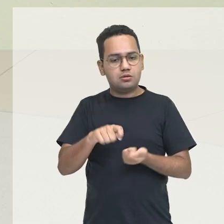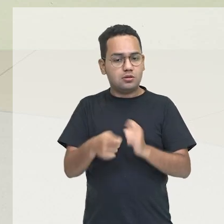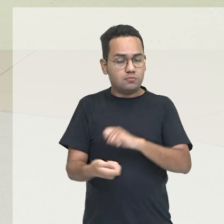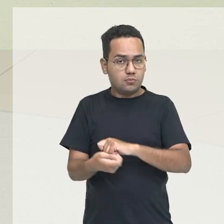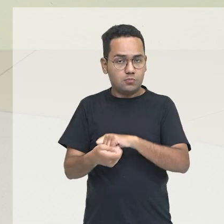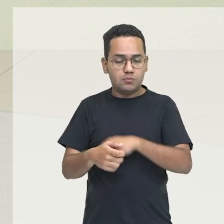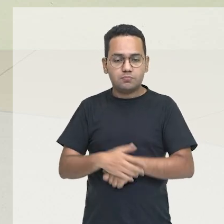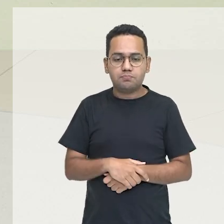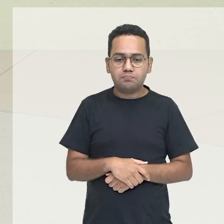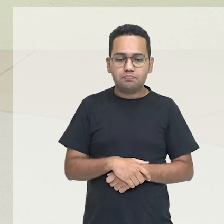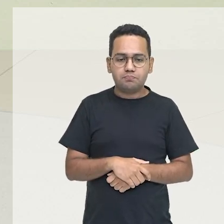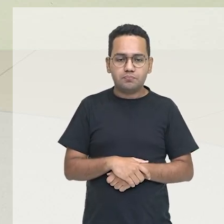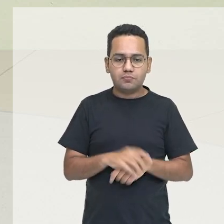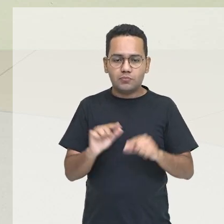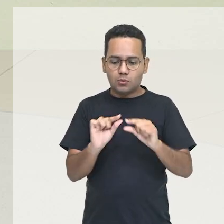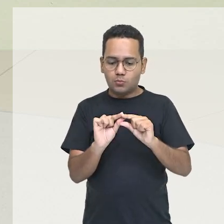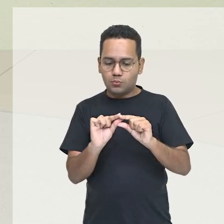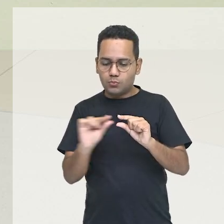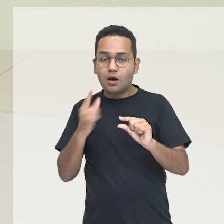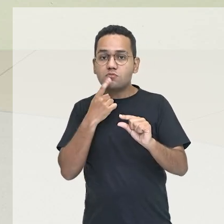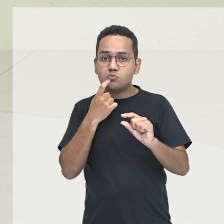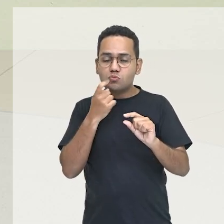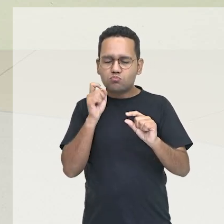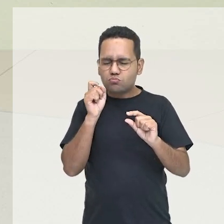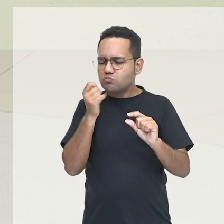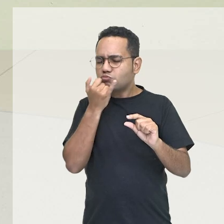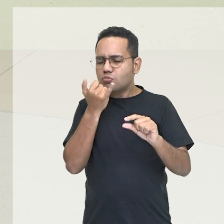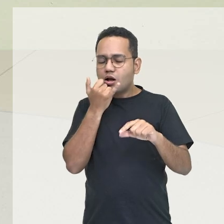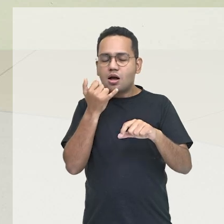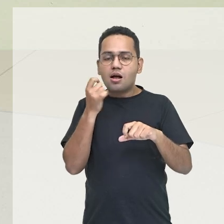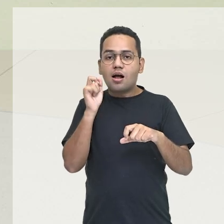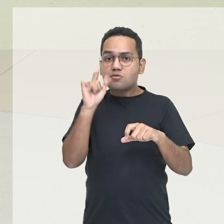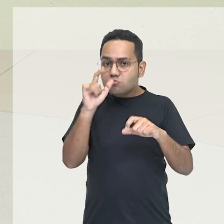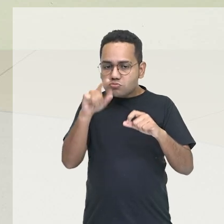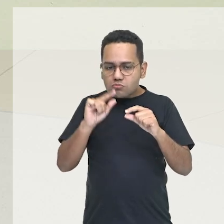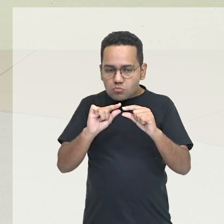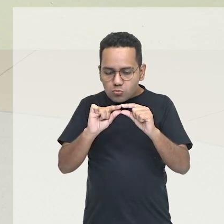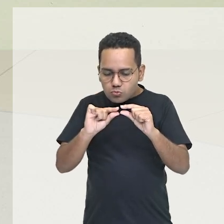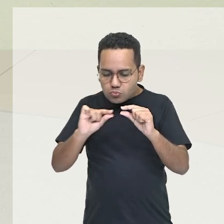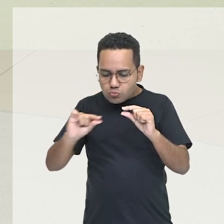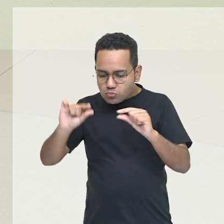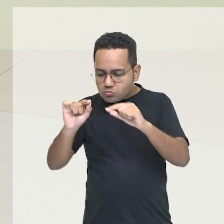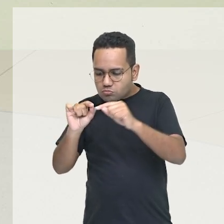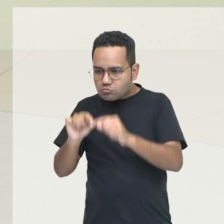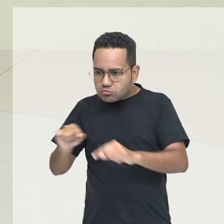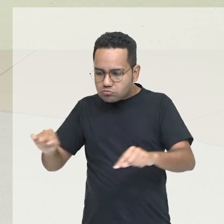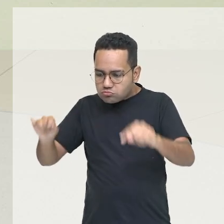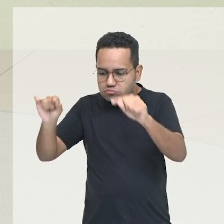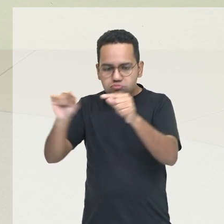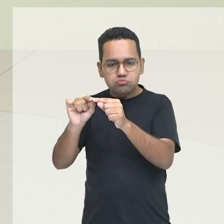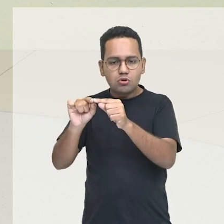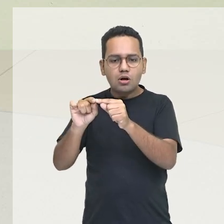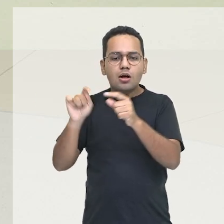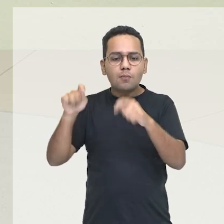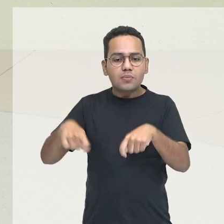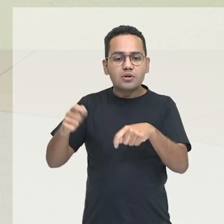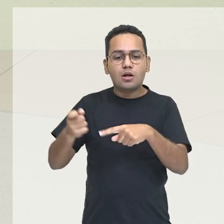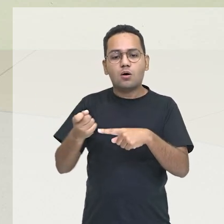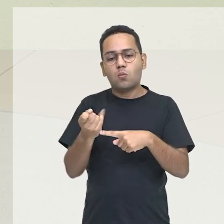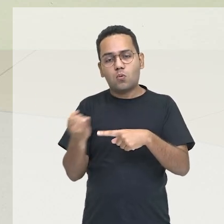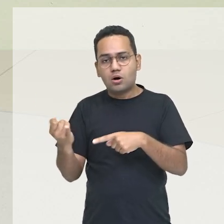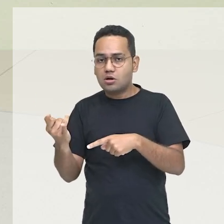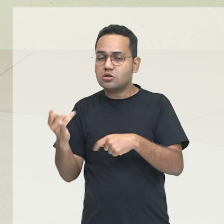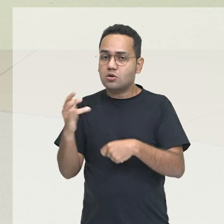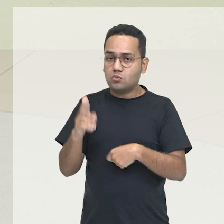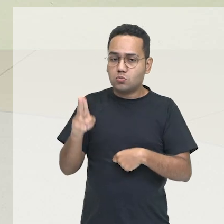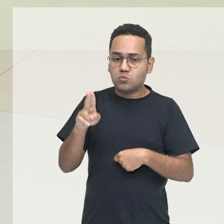3, que o imóvel consome a eletricidade necessária, como nós temos aí, ó.